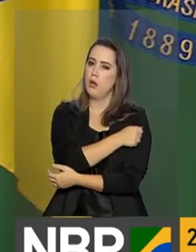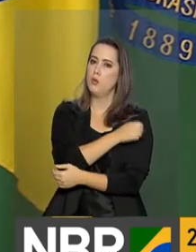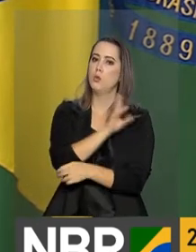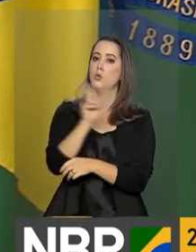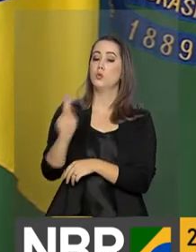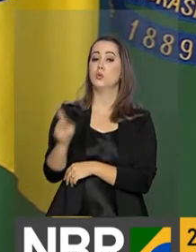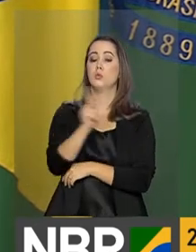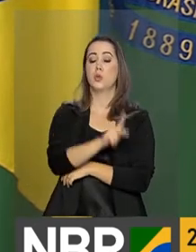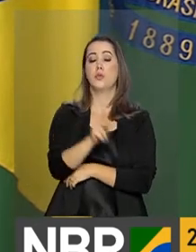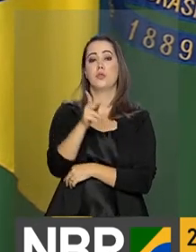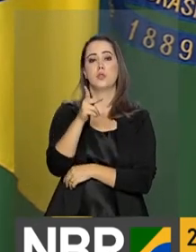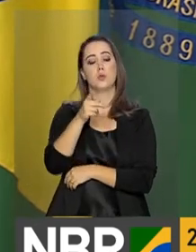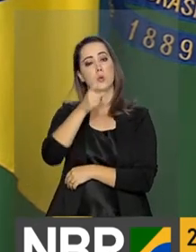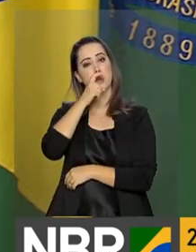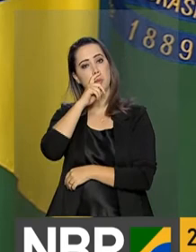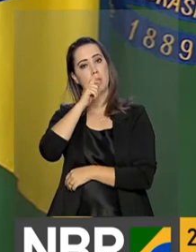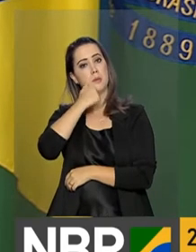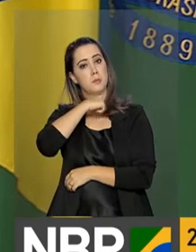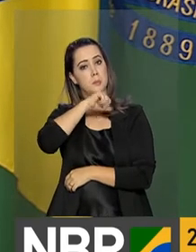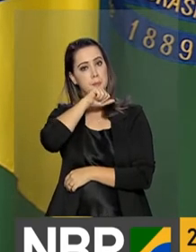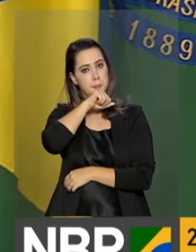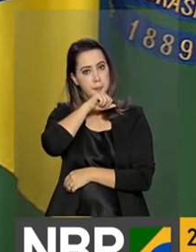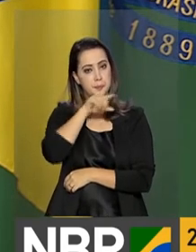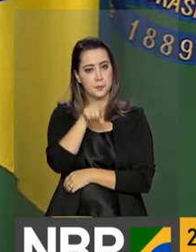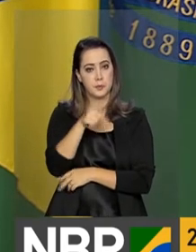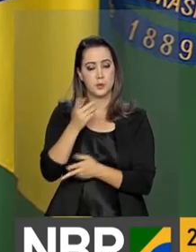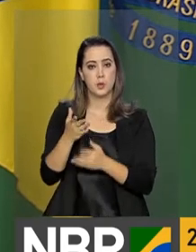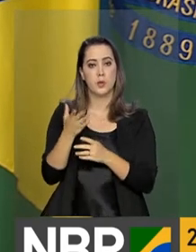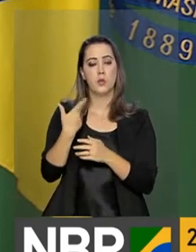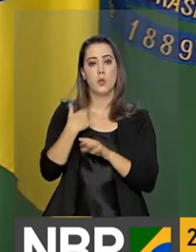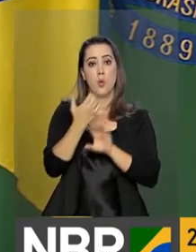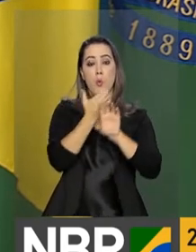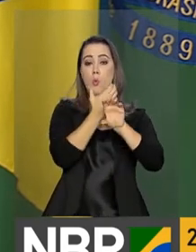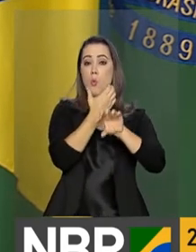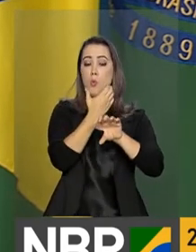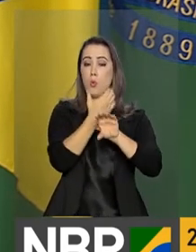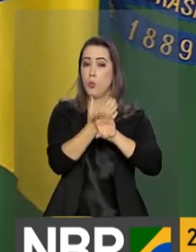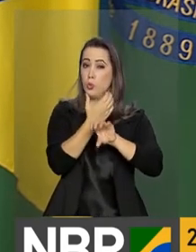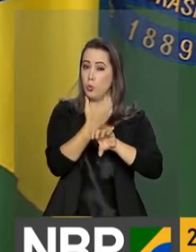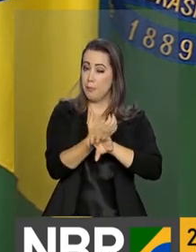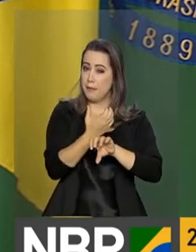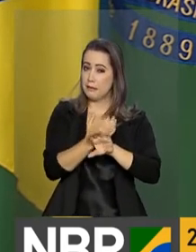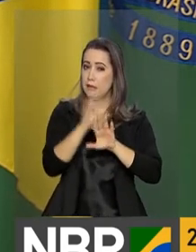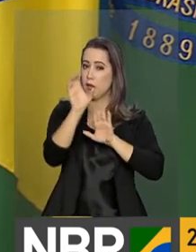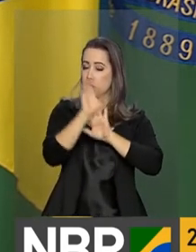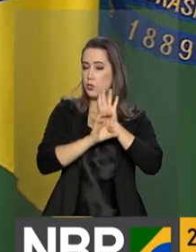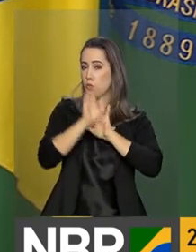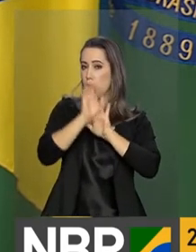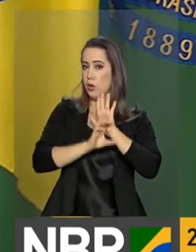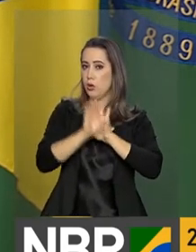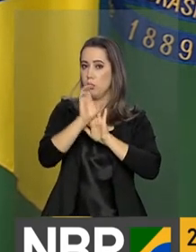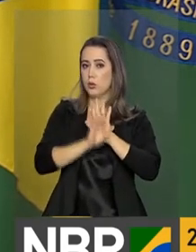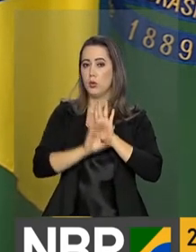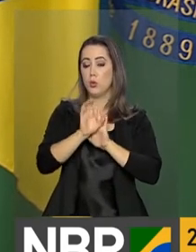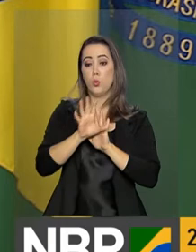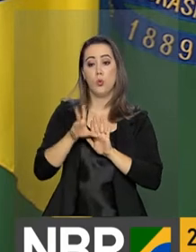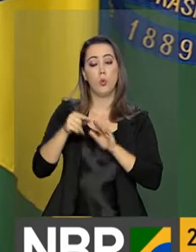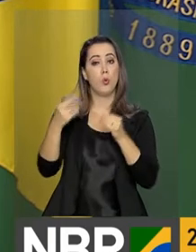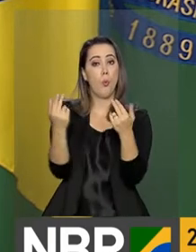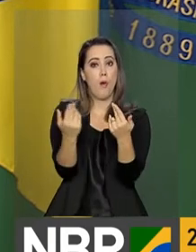professores, pais e gestores públicos uma base curricular obrigatória para todo o